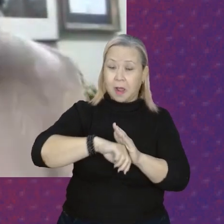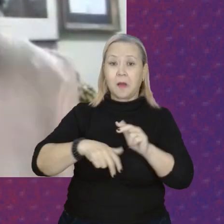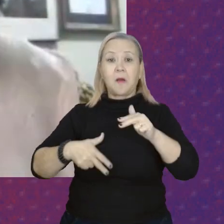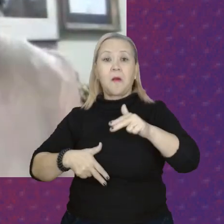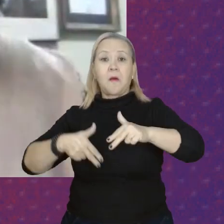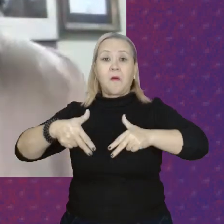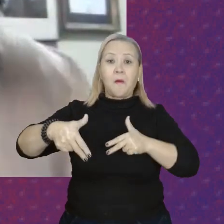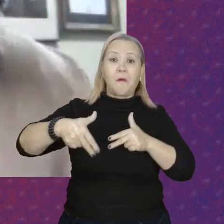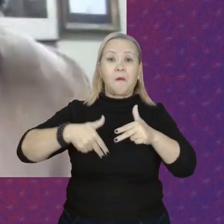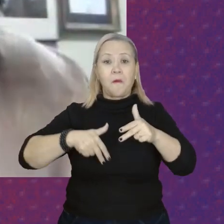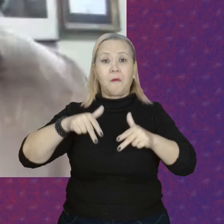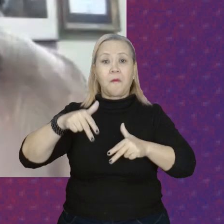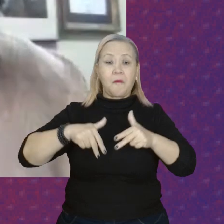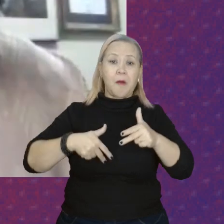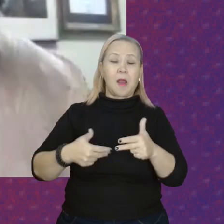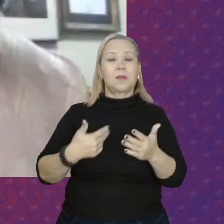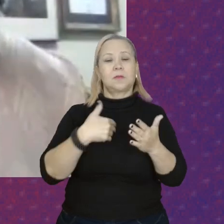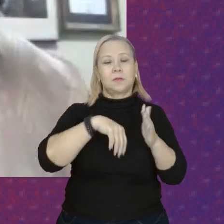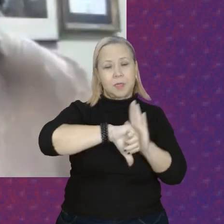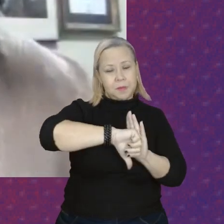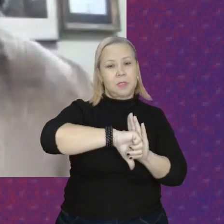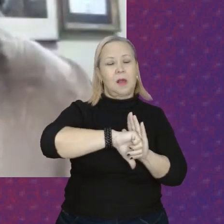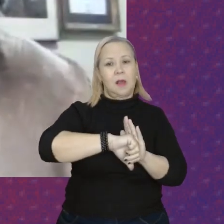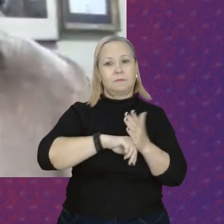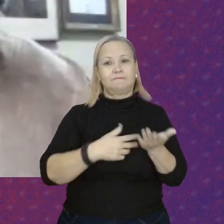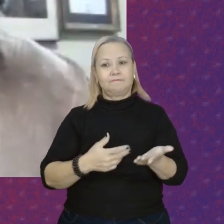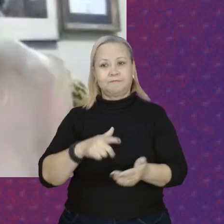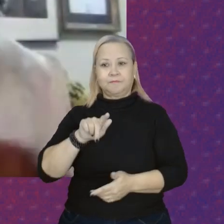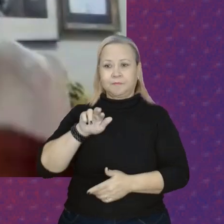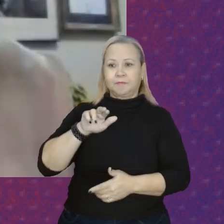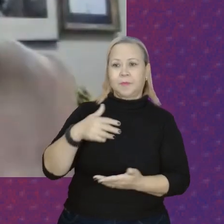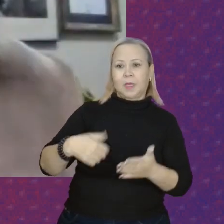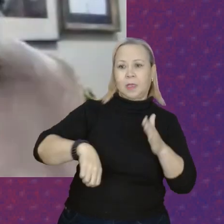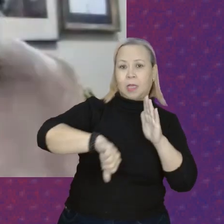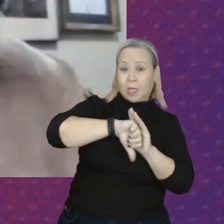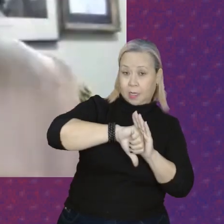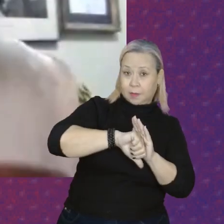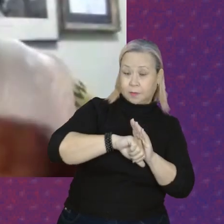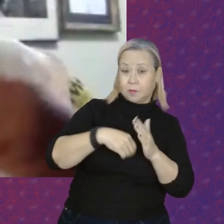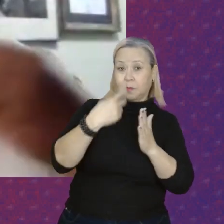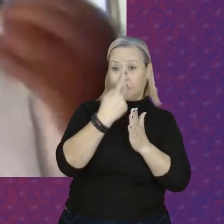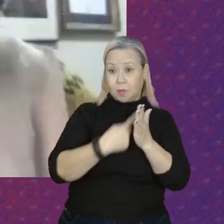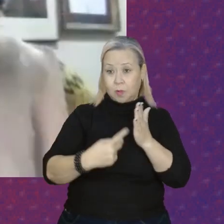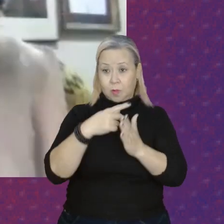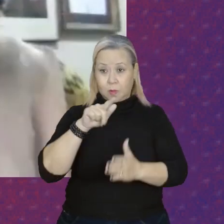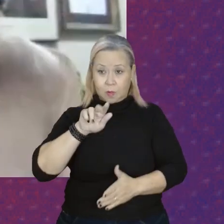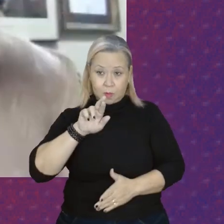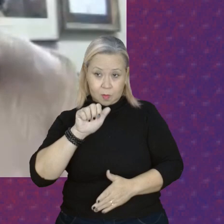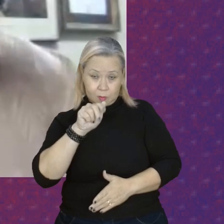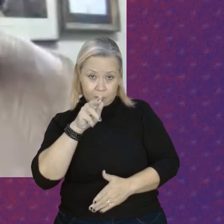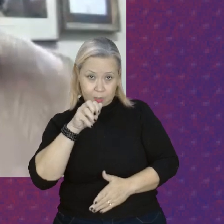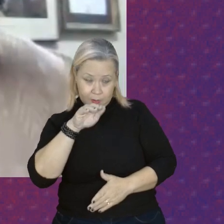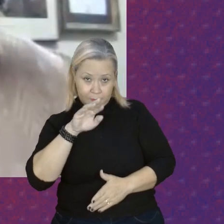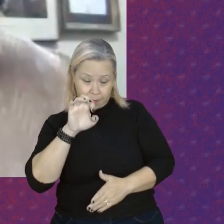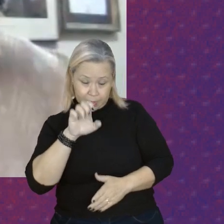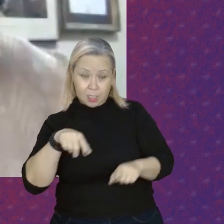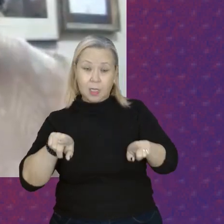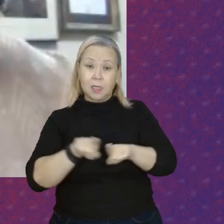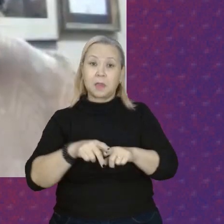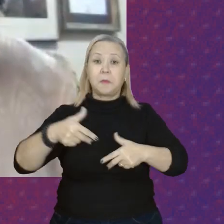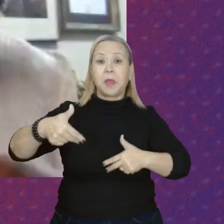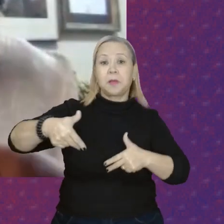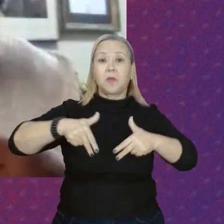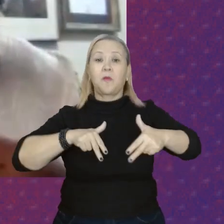vereadoras de criminalização do grafite, de criminalização do funk, né? Então,